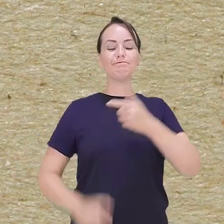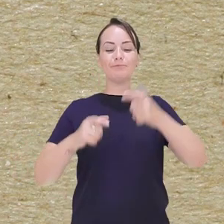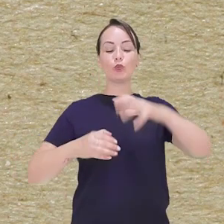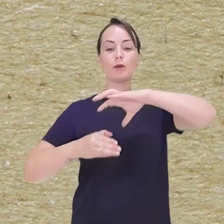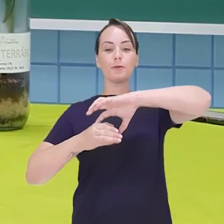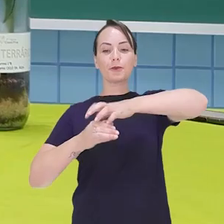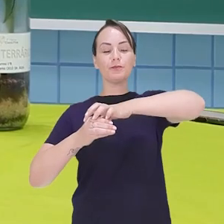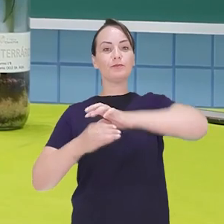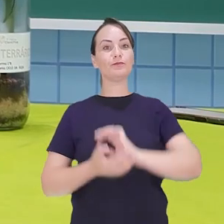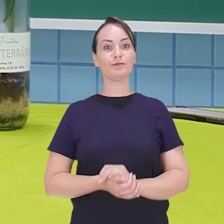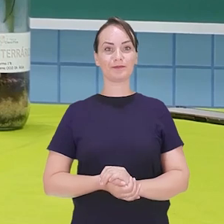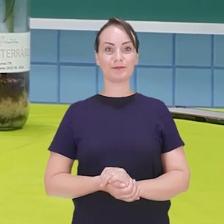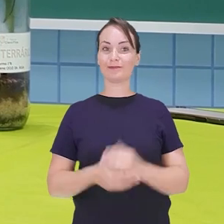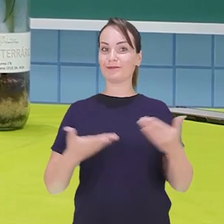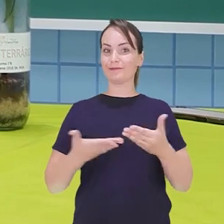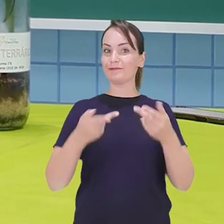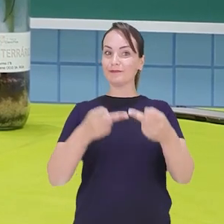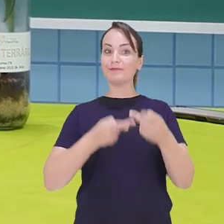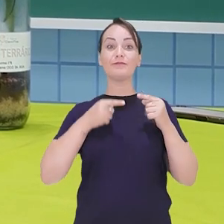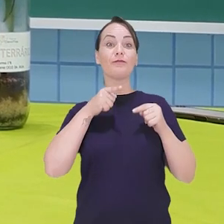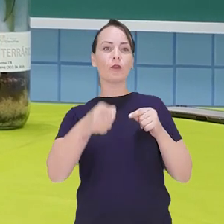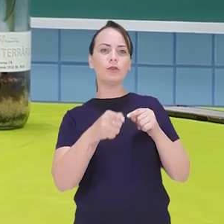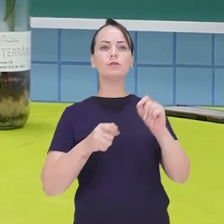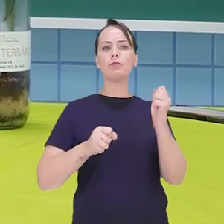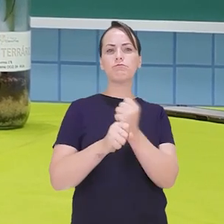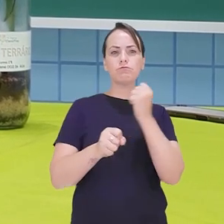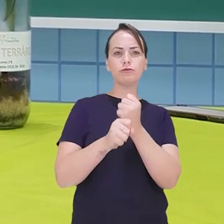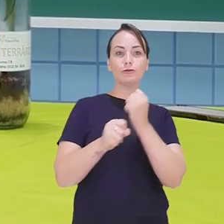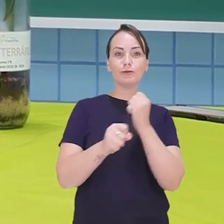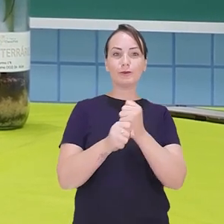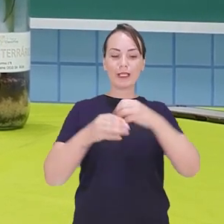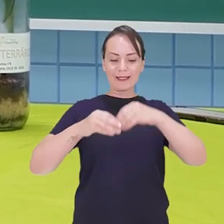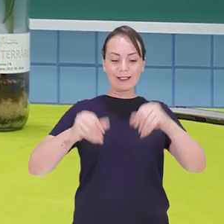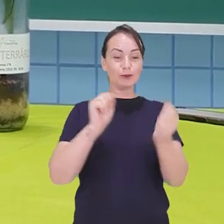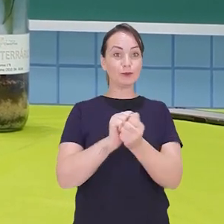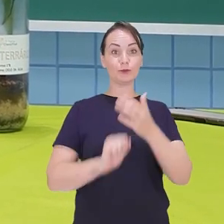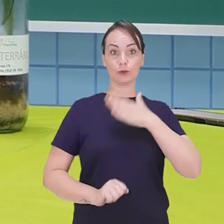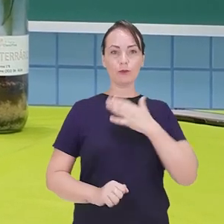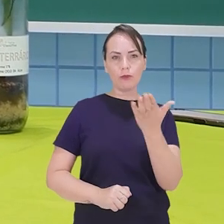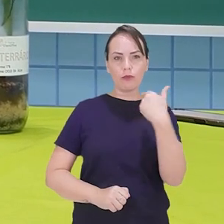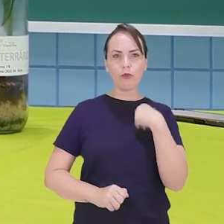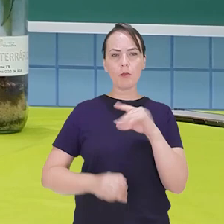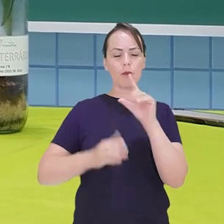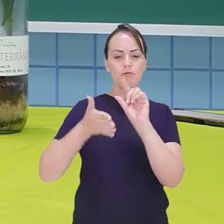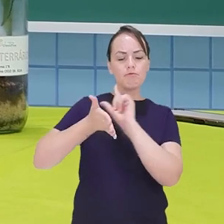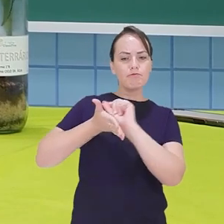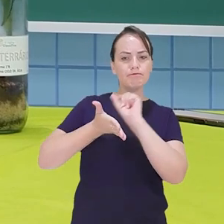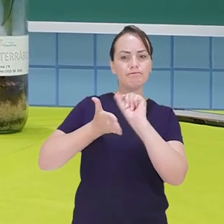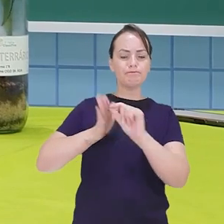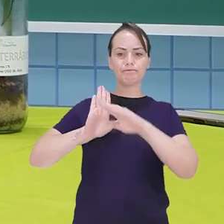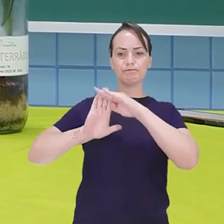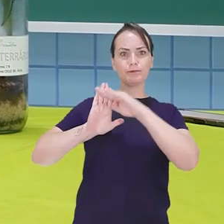fechado. E agora eu convido você a construir um terrário junto comigo. Vamos lá? Anote os materiais que nós